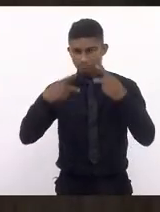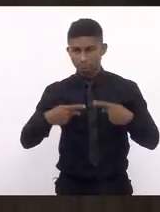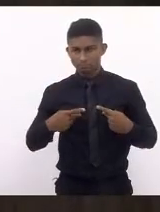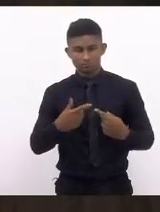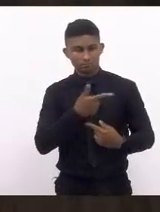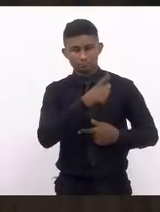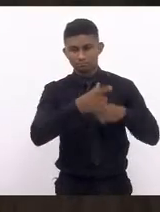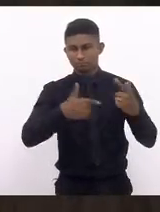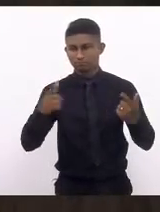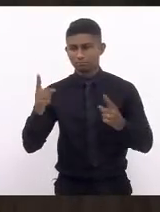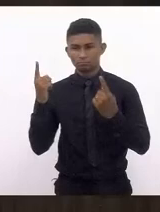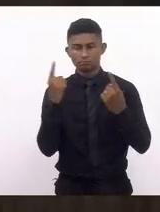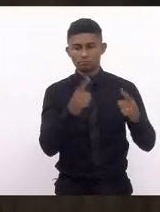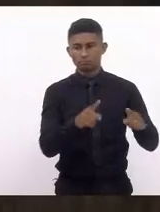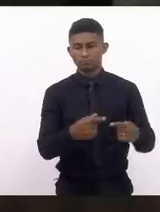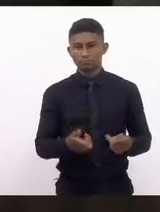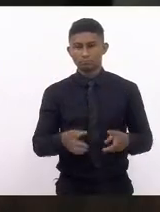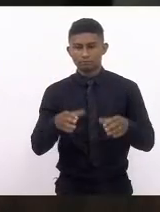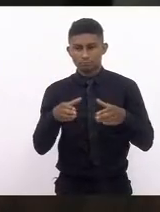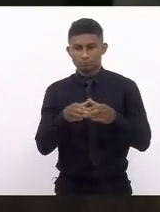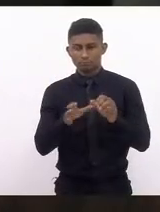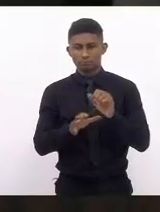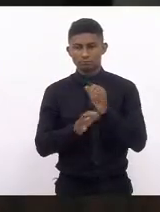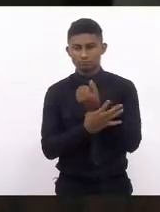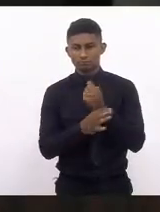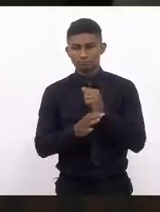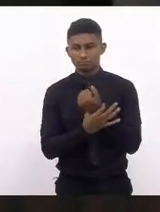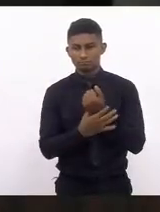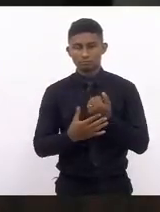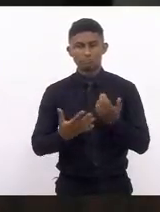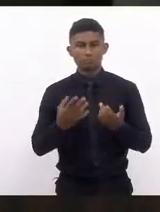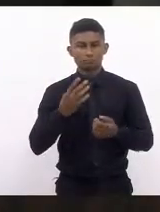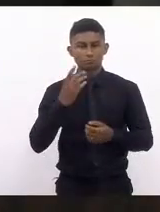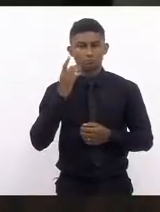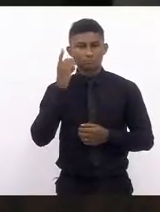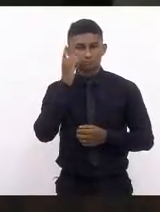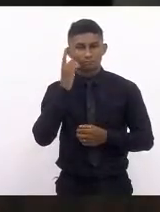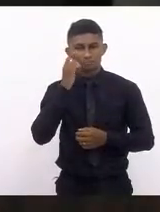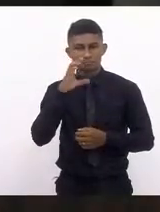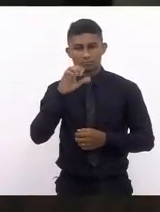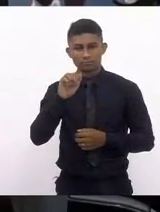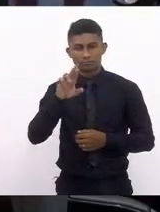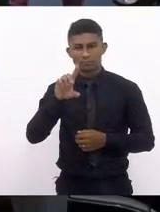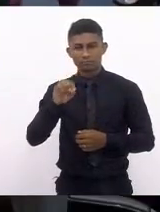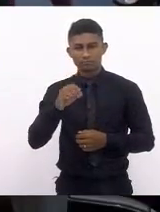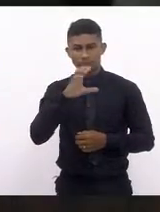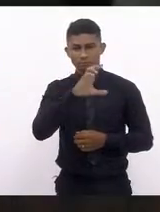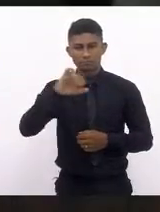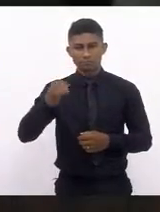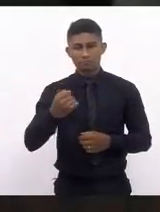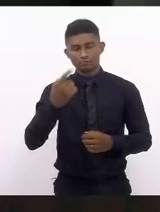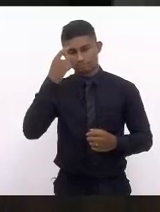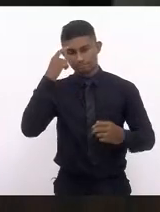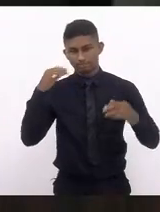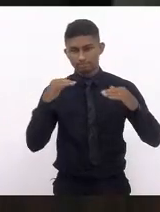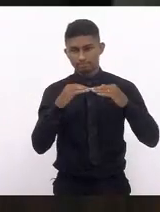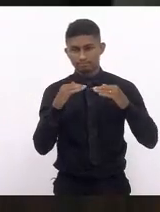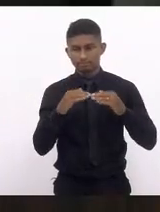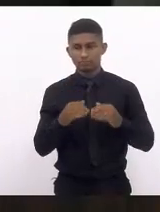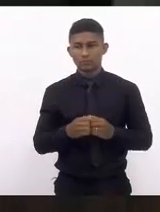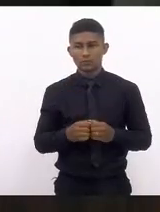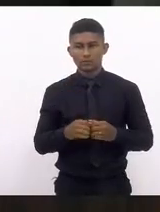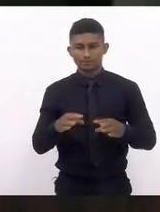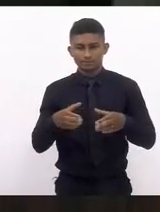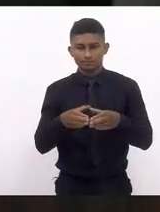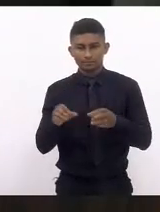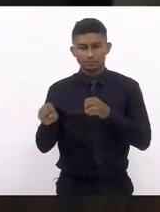as demais e ela começou a segurança pública Deputado delegado Carlos Augusto compõem a ccj comissão de educação Deputado